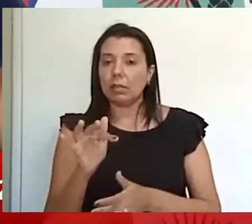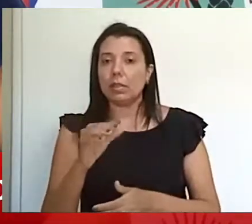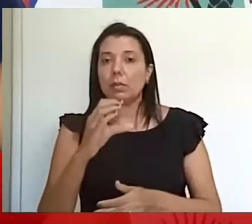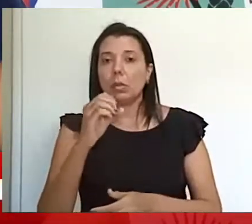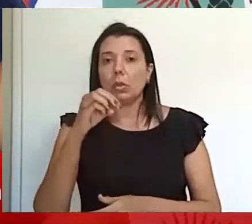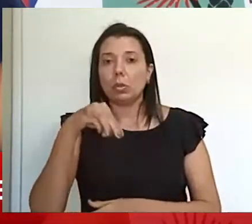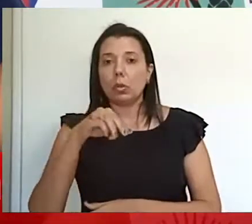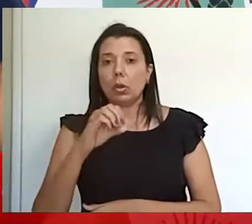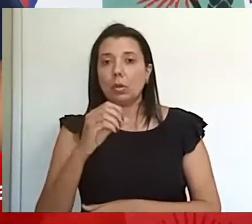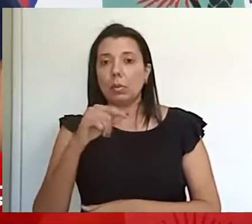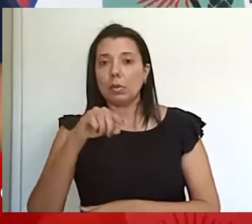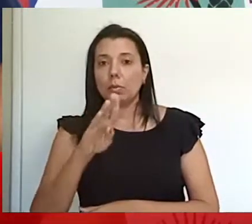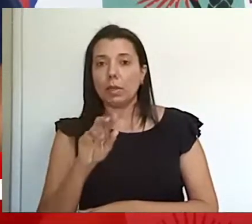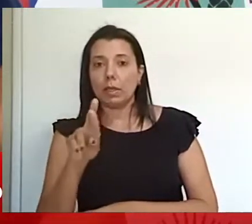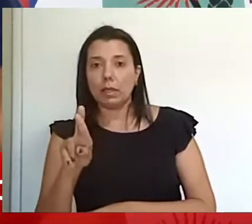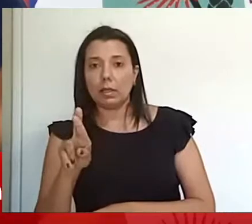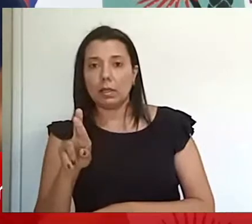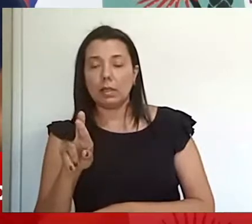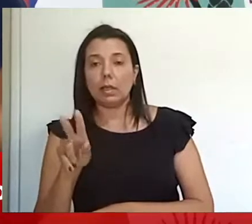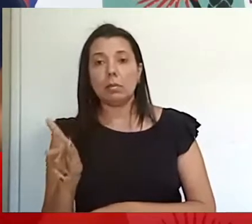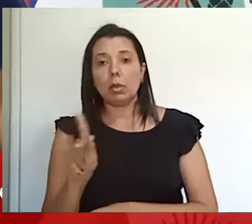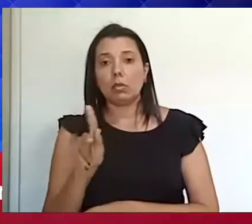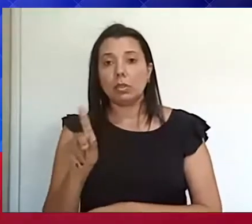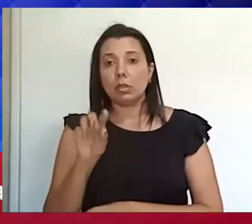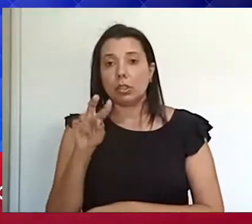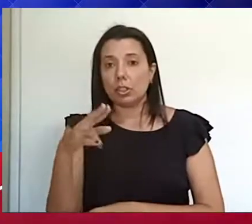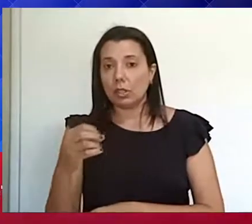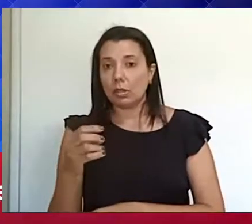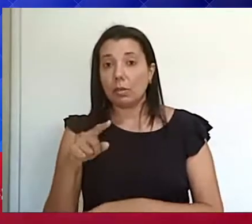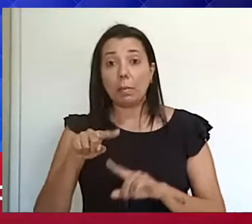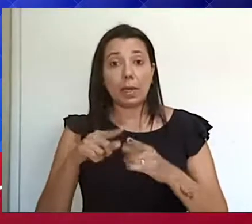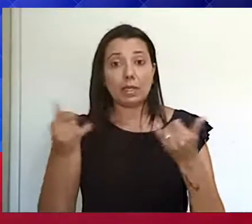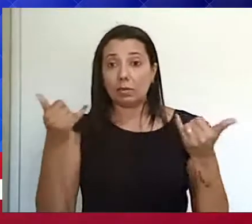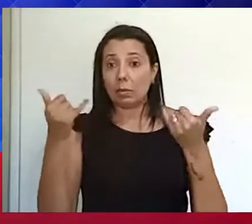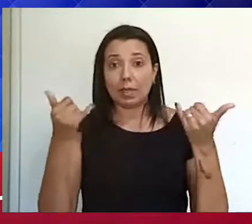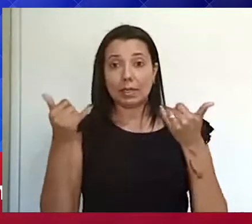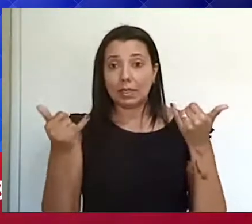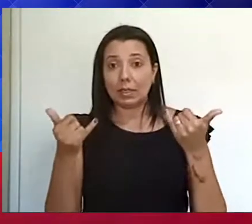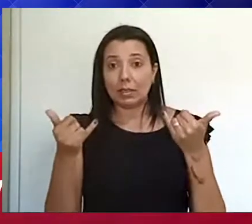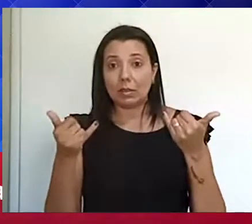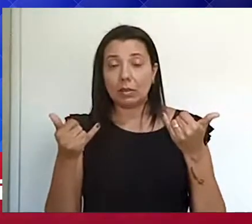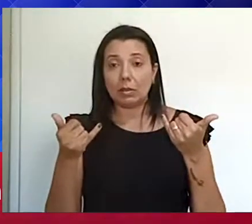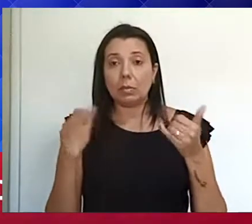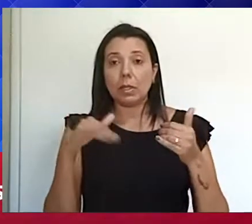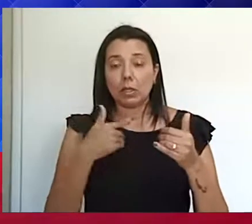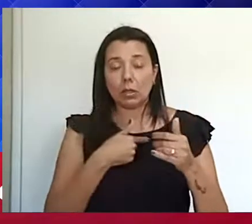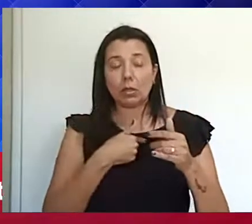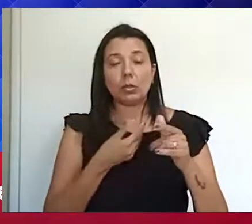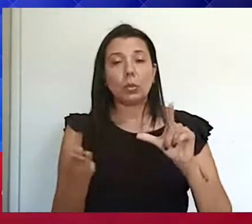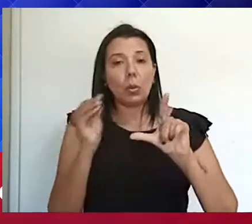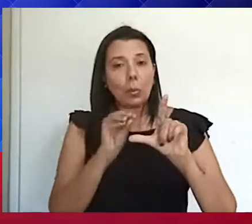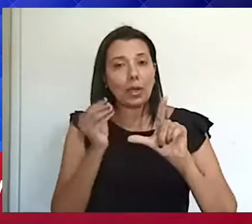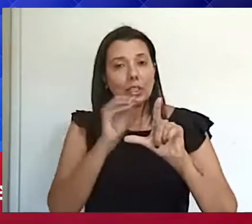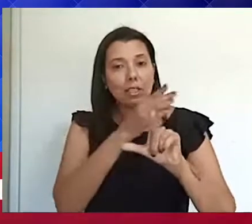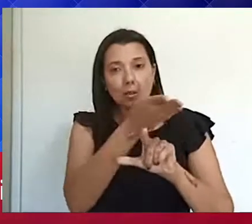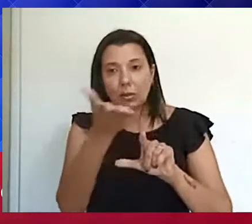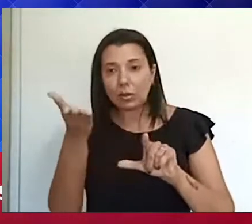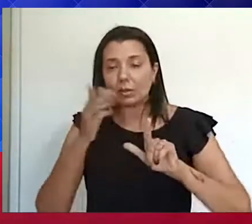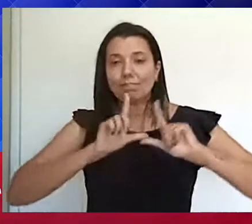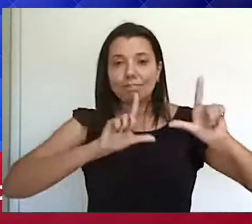simprodf.org.br. Professor Tião, mais alguma informação do Simpro para a gente compartilhar com nossos telespectadores aqui?